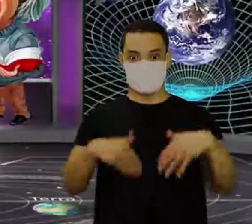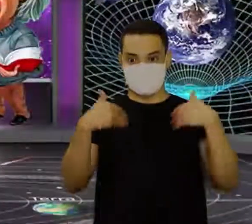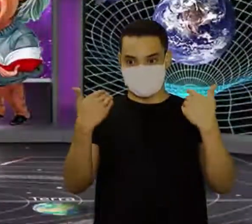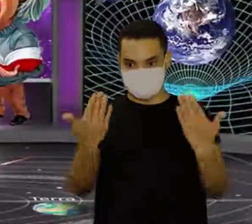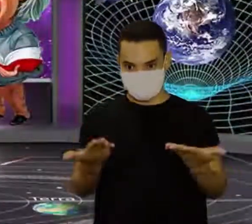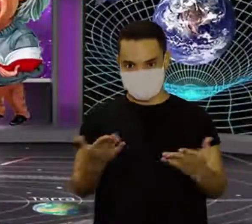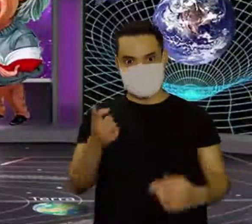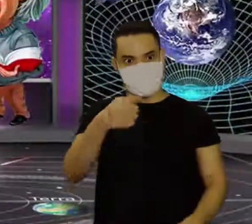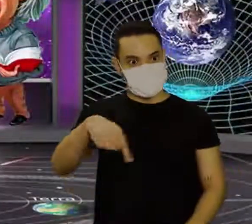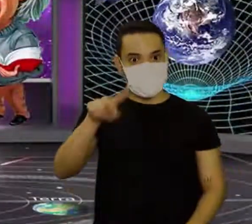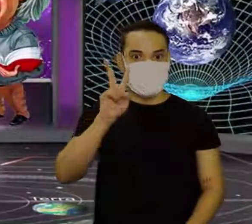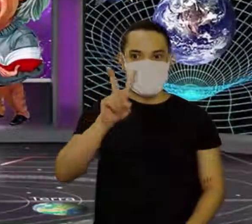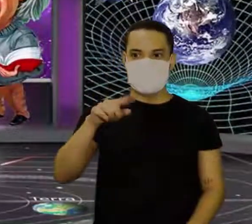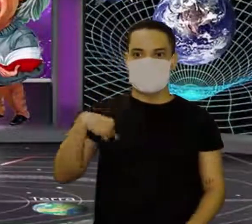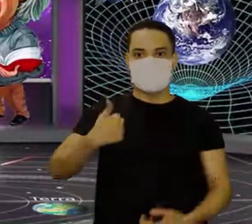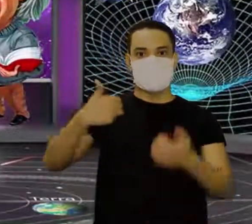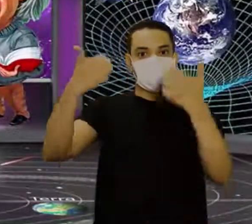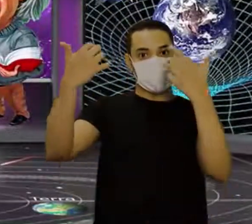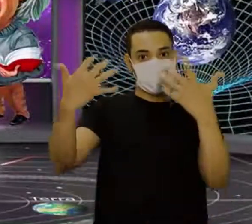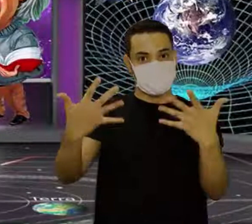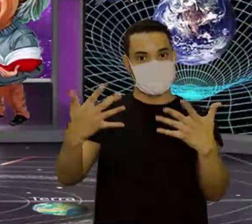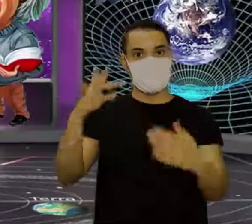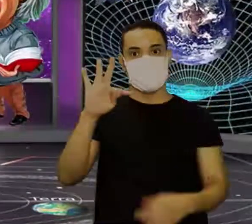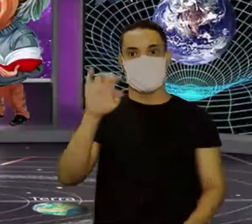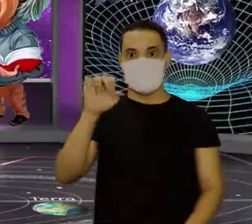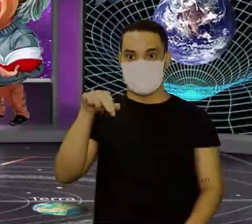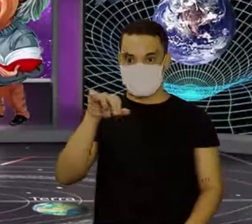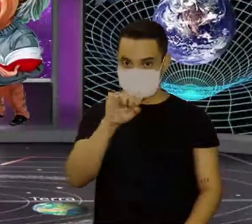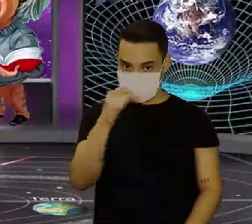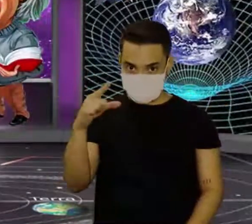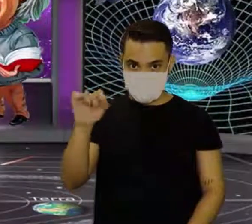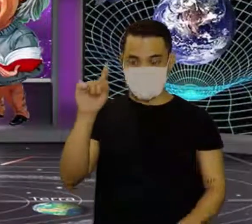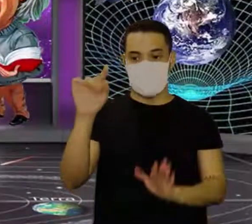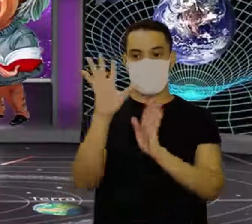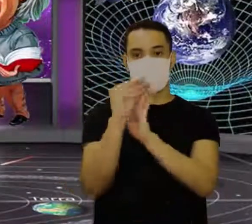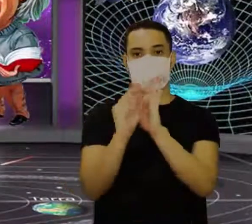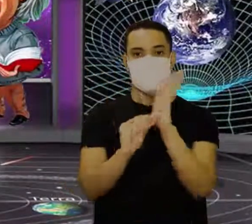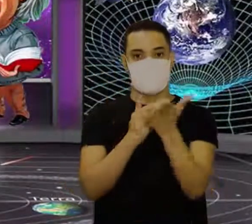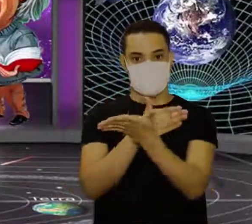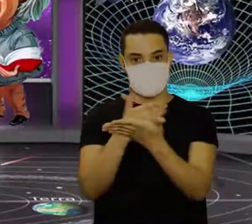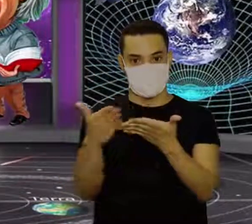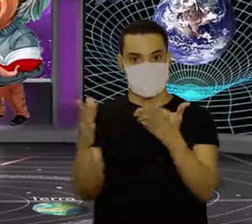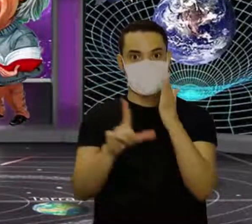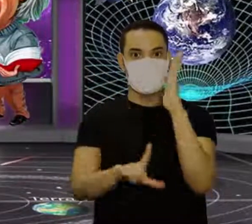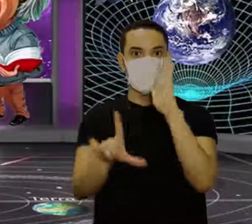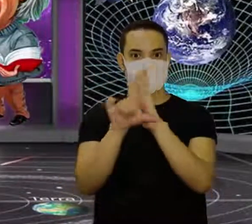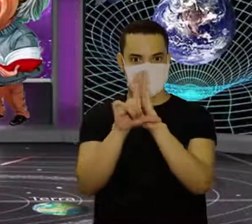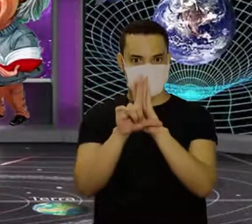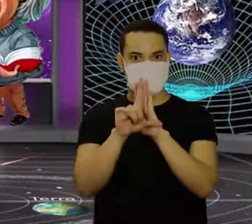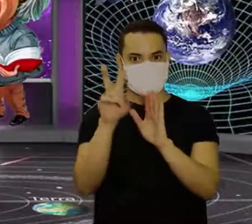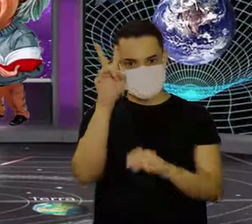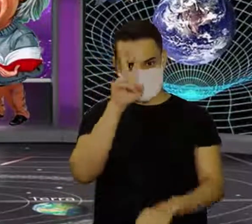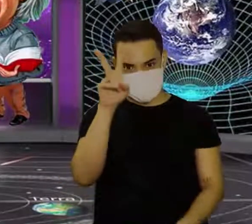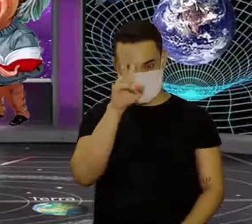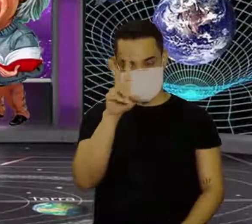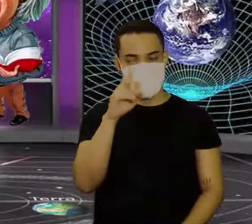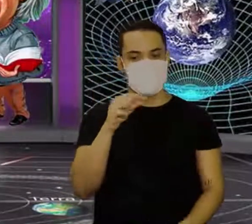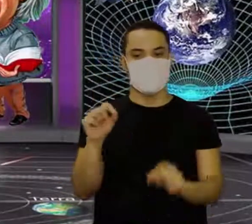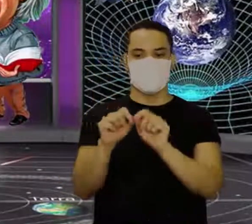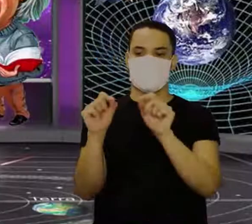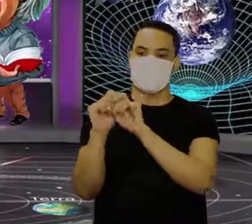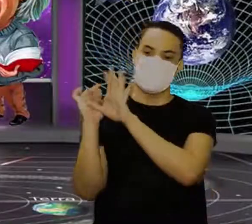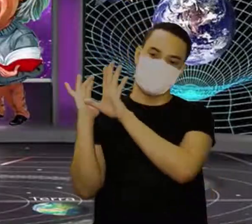Então, pessoal, viram aí que nós falamos de tensão, um conteúdo que está iniciando, falamos da lei de Ohm. Vamos fazer uma revisão para já nós irmos para a